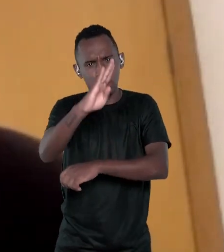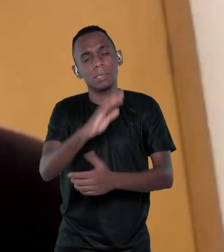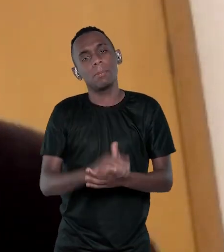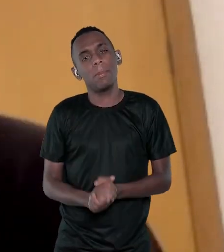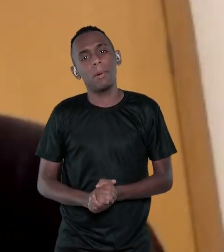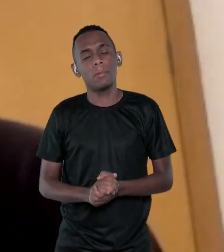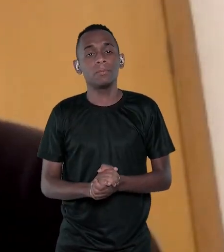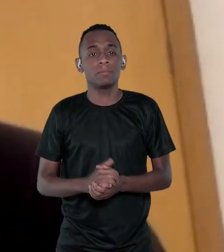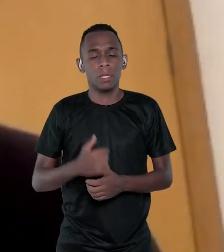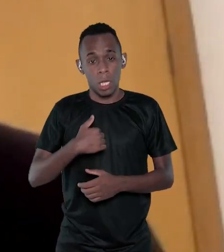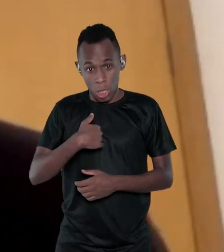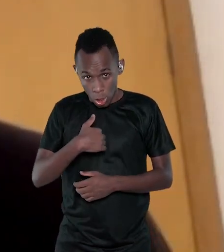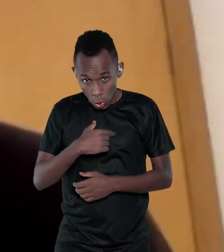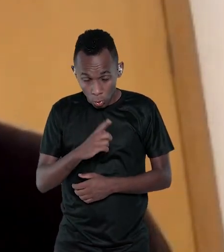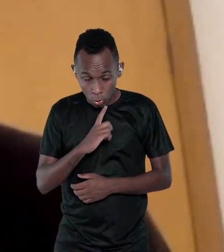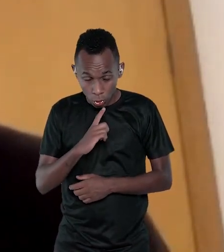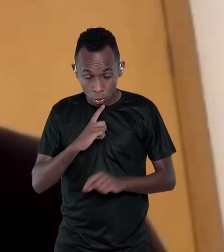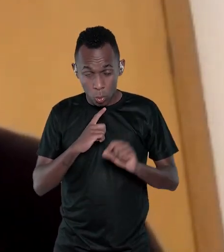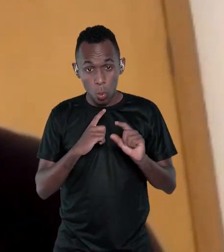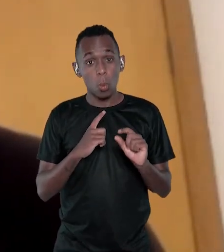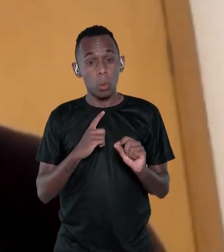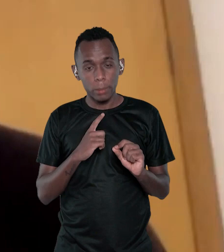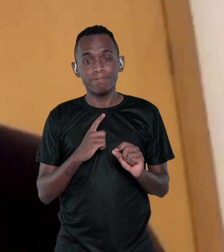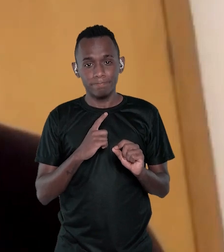principal. E eu tinha assim,